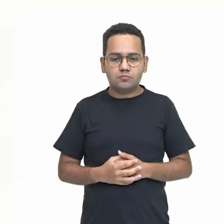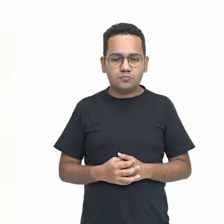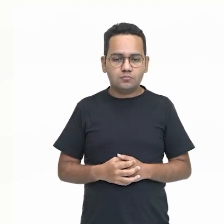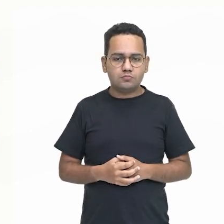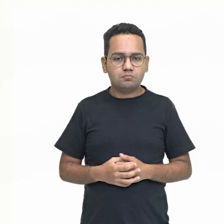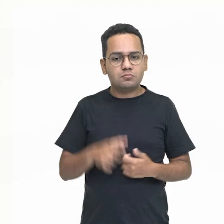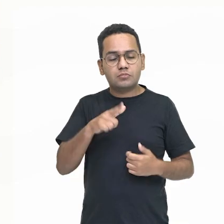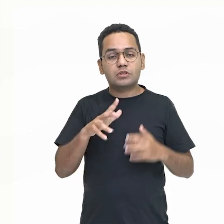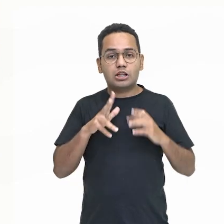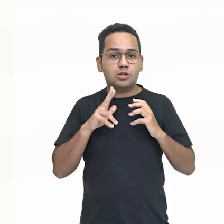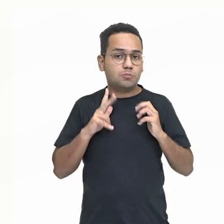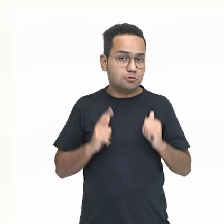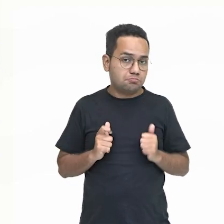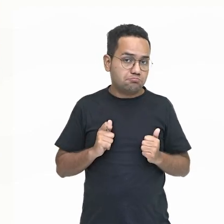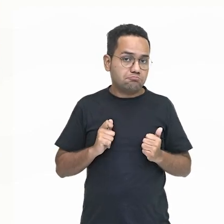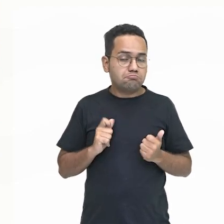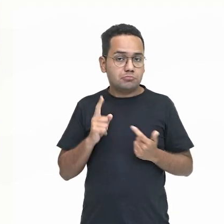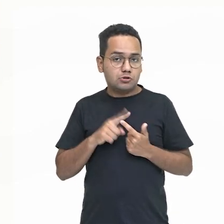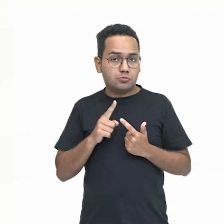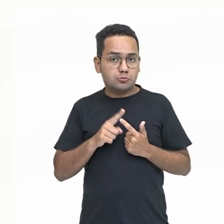energia renovável,